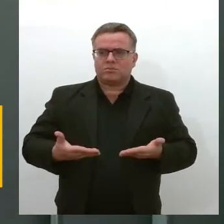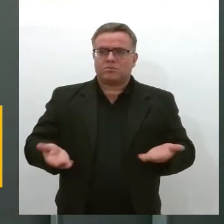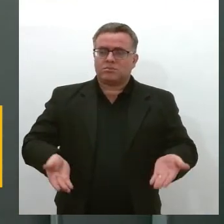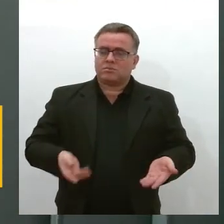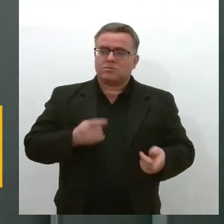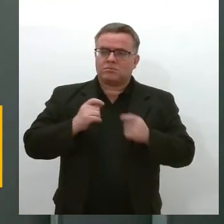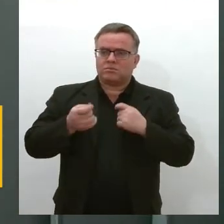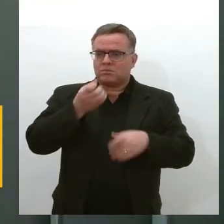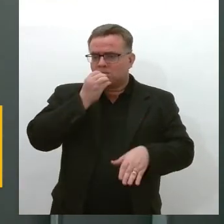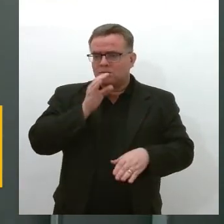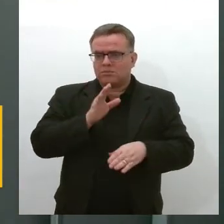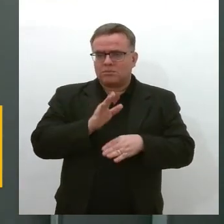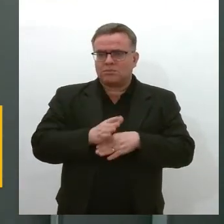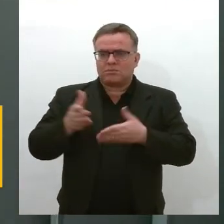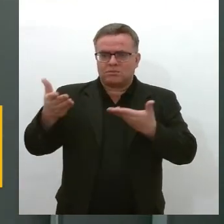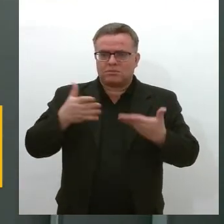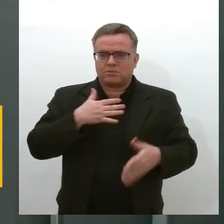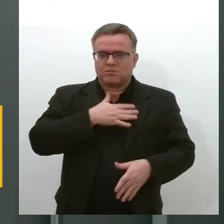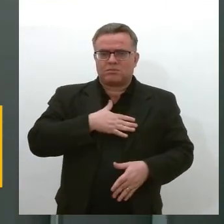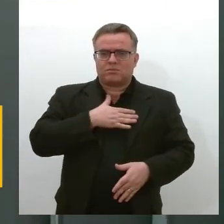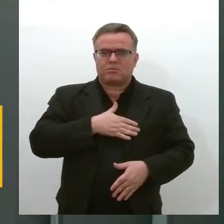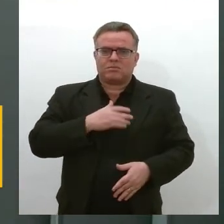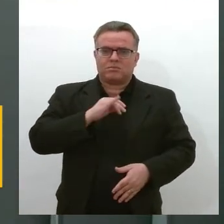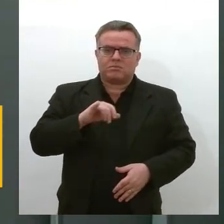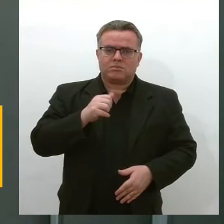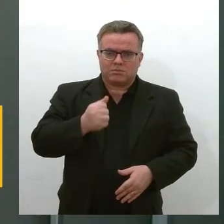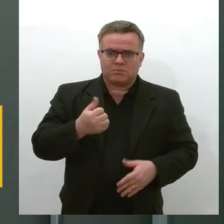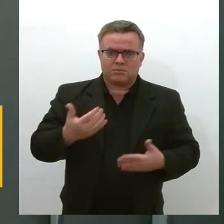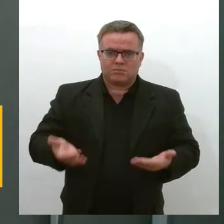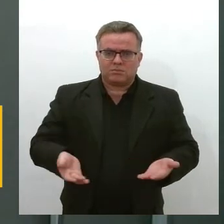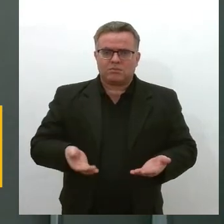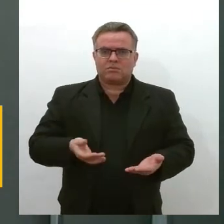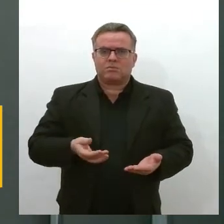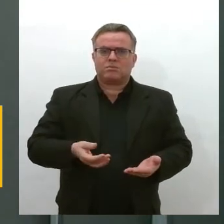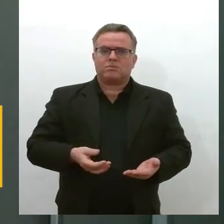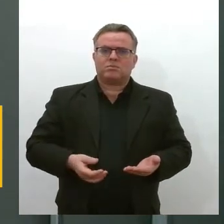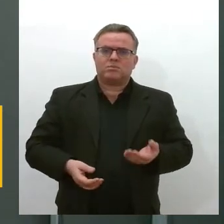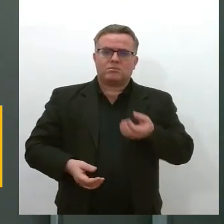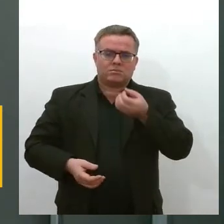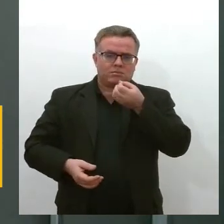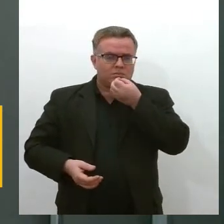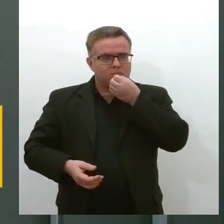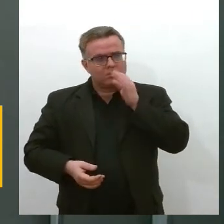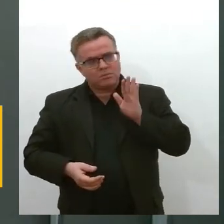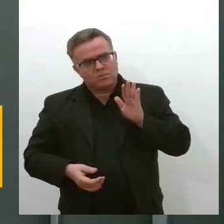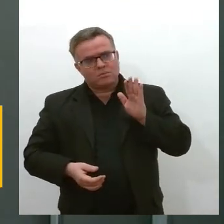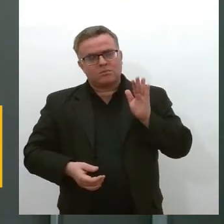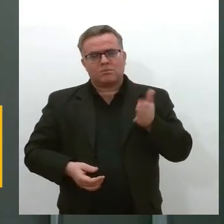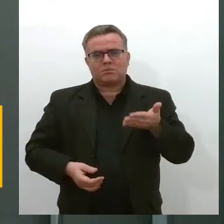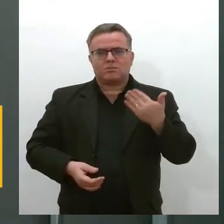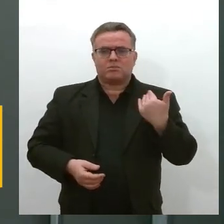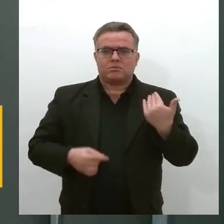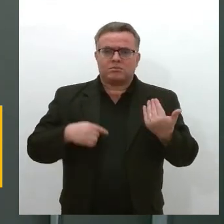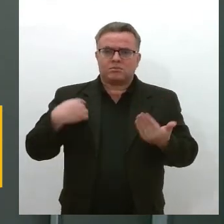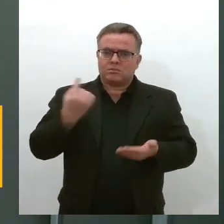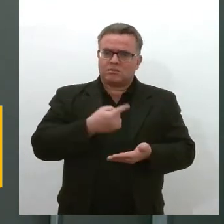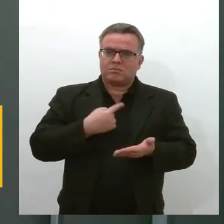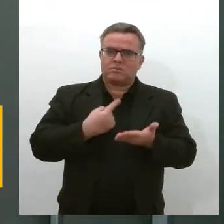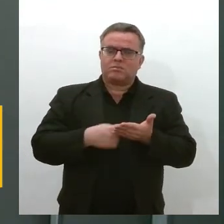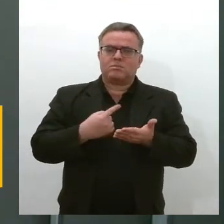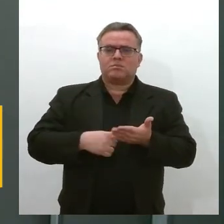seja sempre bem-vindo ao JA. Boa tarde, Denise. E só um fatozinho, a gente está realizando o segundo seminário para quem